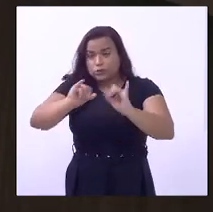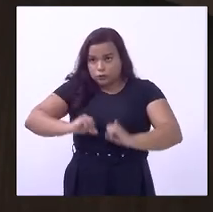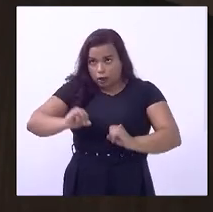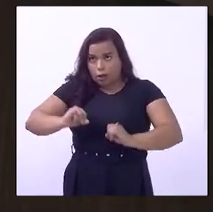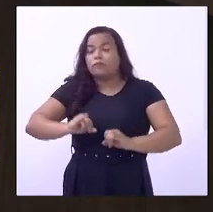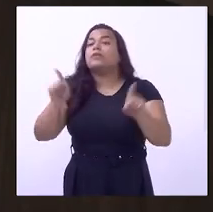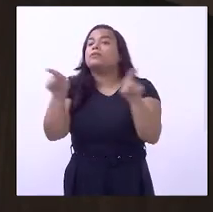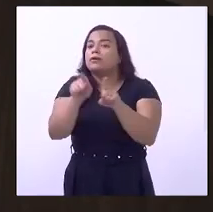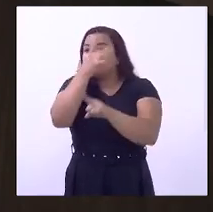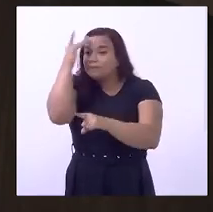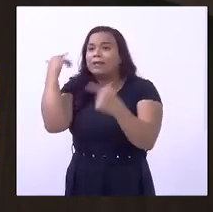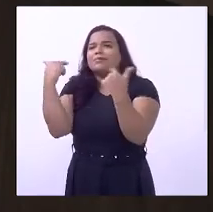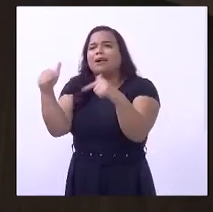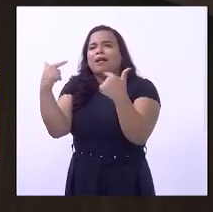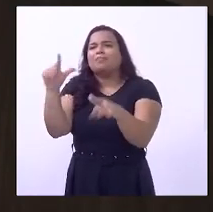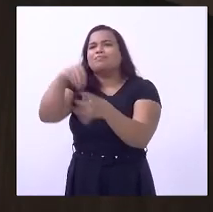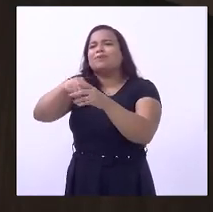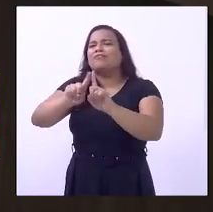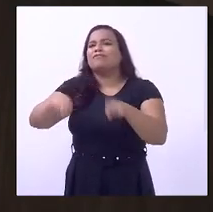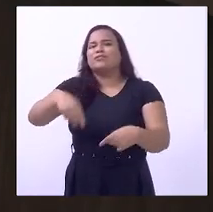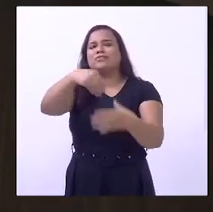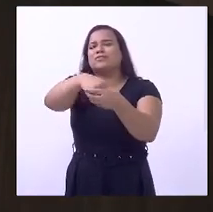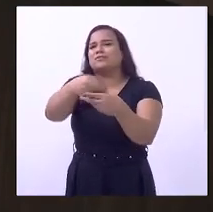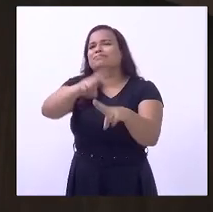para os trabalhadores.